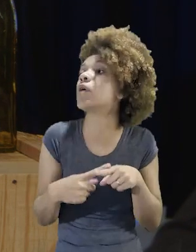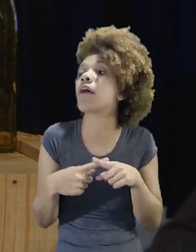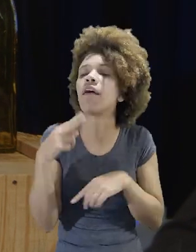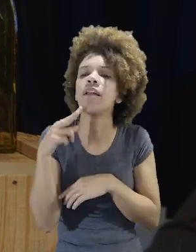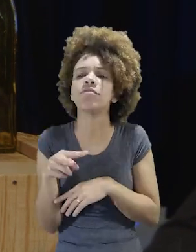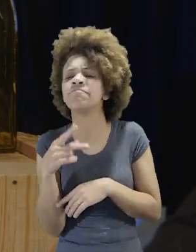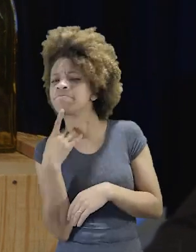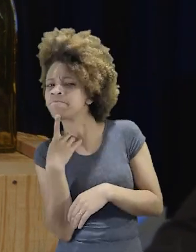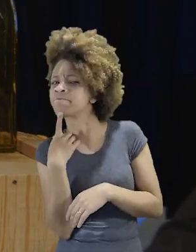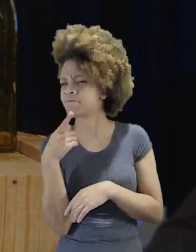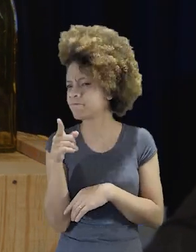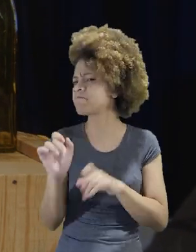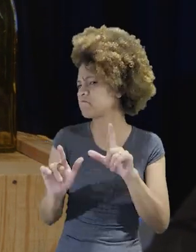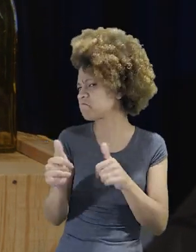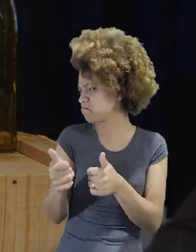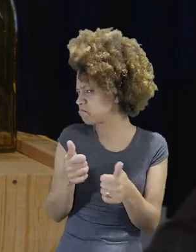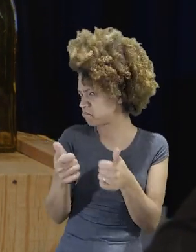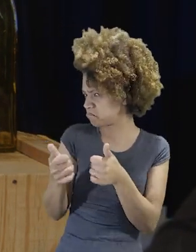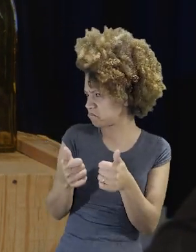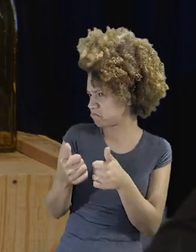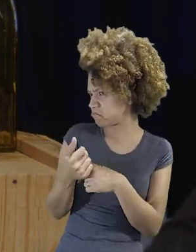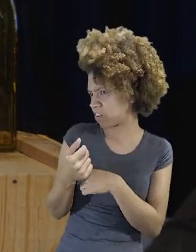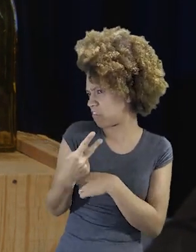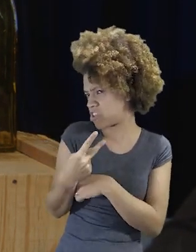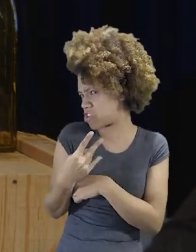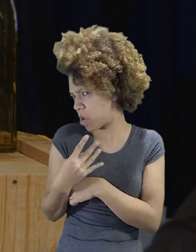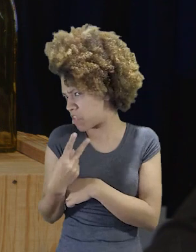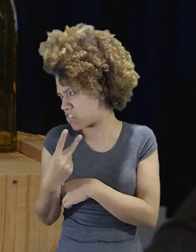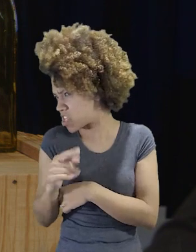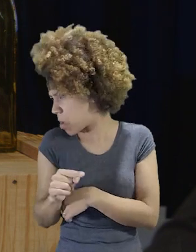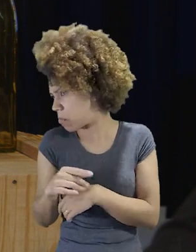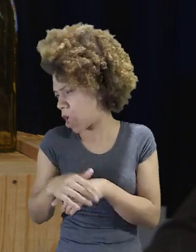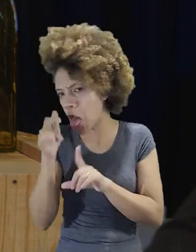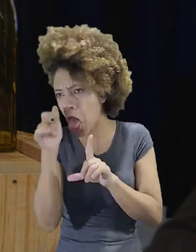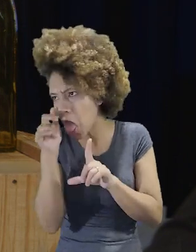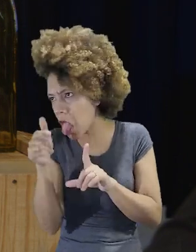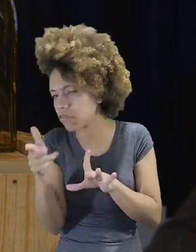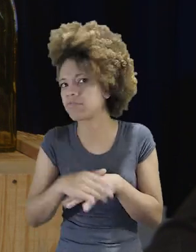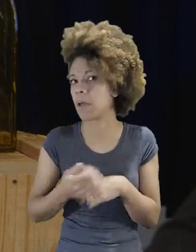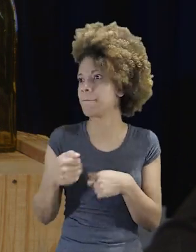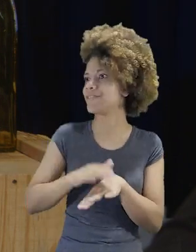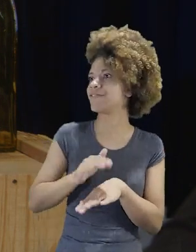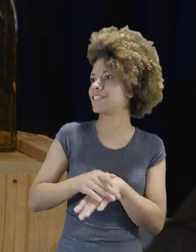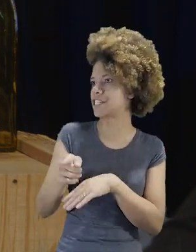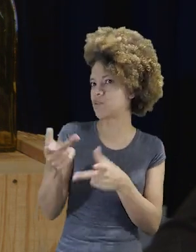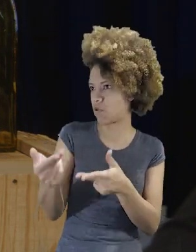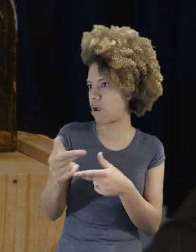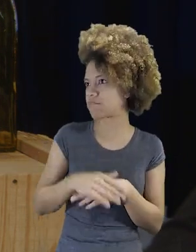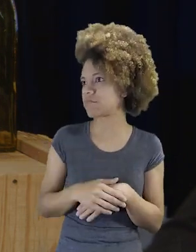24 25 pontos de IBOPE eu tenho que fazer isso tá ligado o Mc Dele sobre dançar